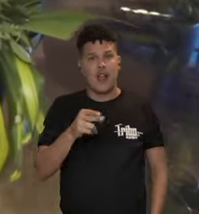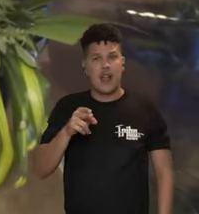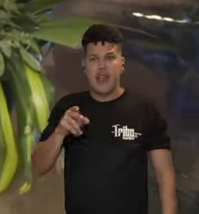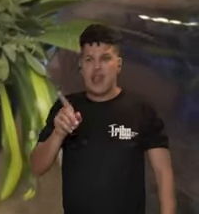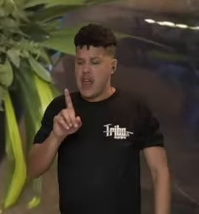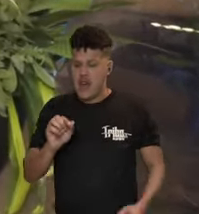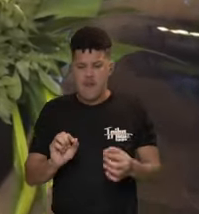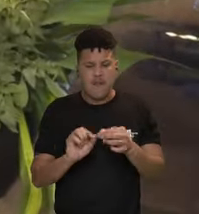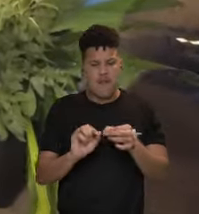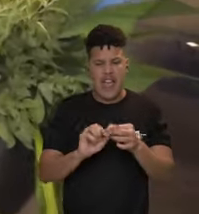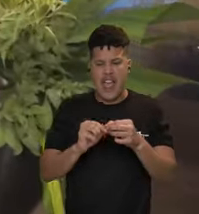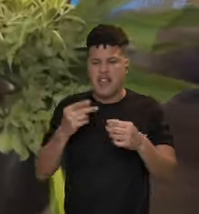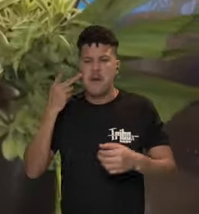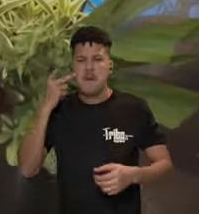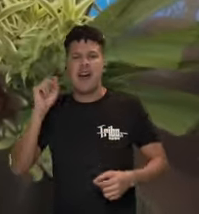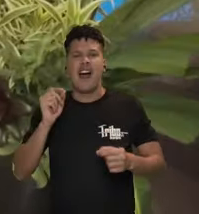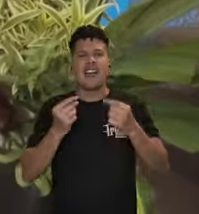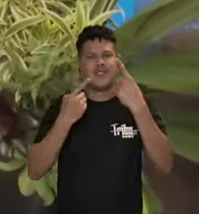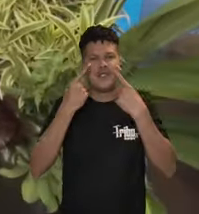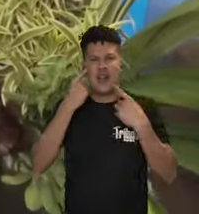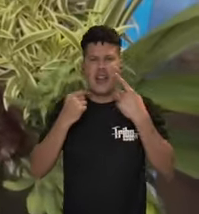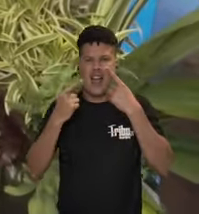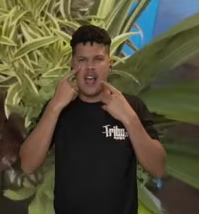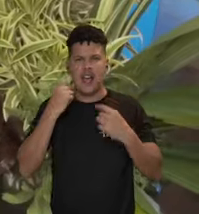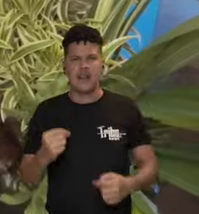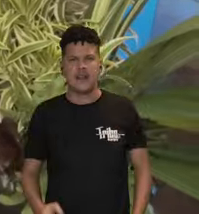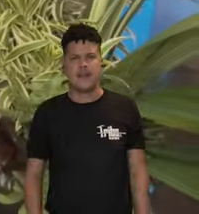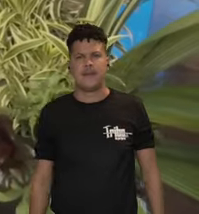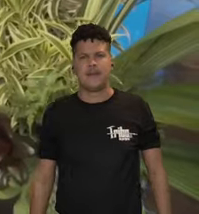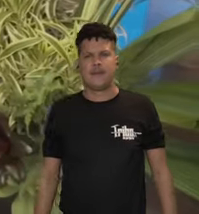foram feitos pra chorar.